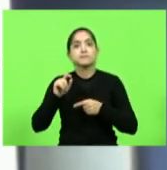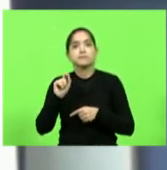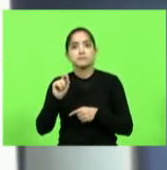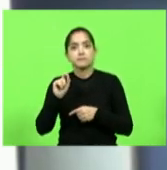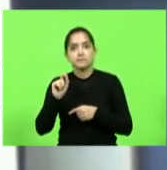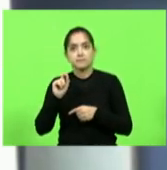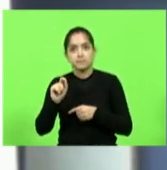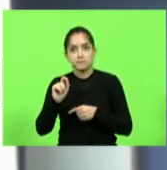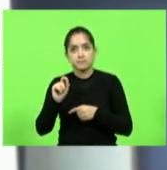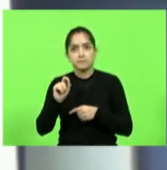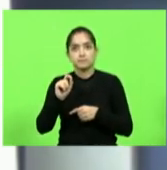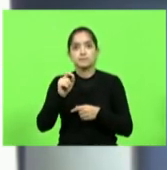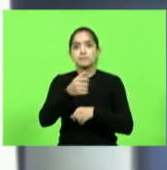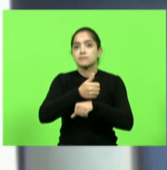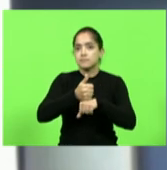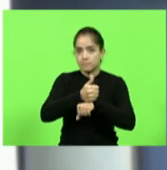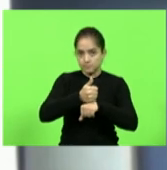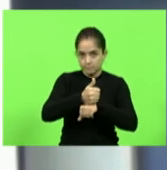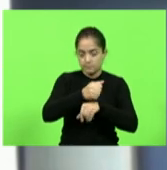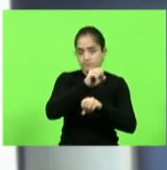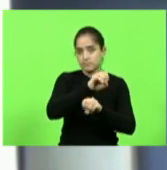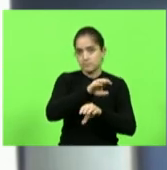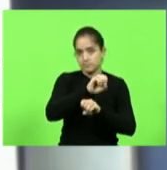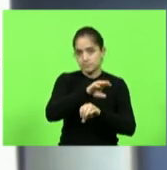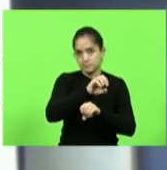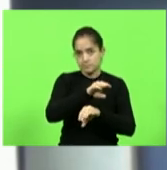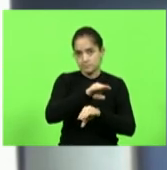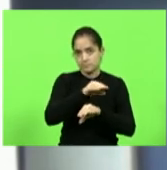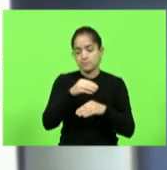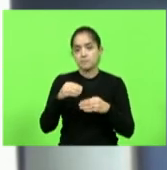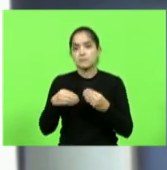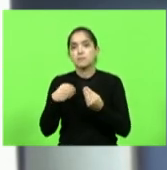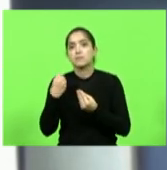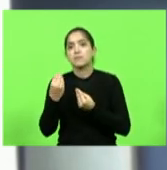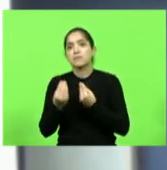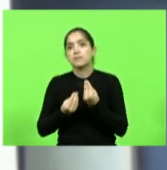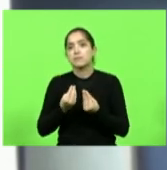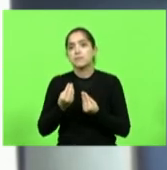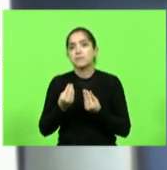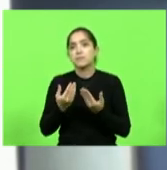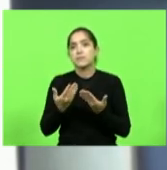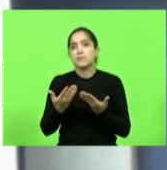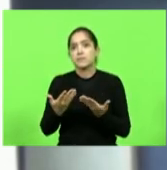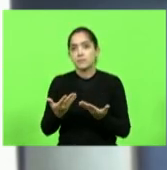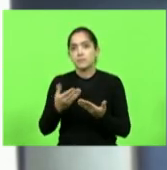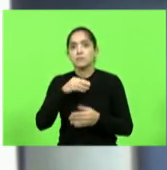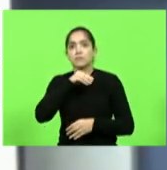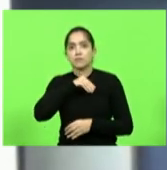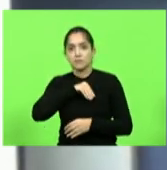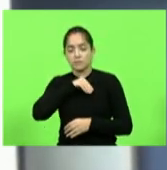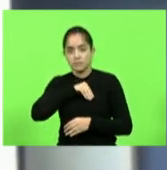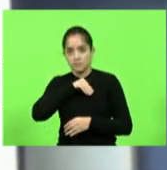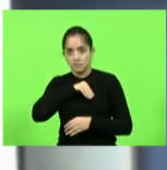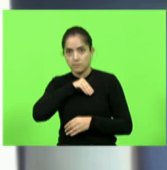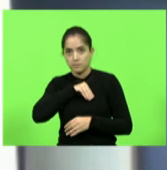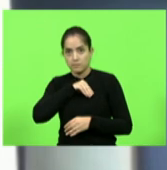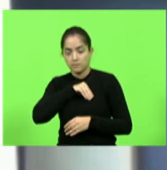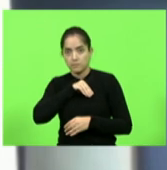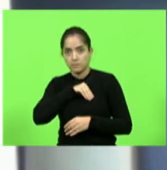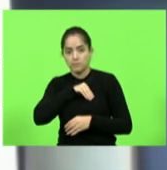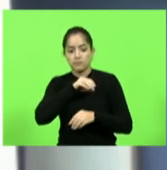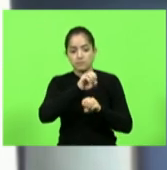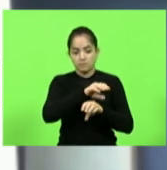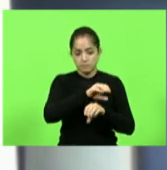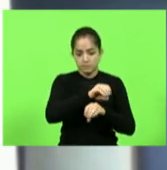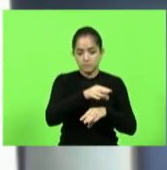questão dos profissionais da educação. Como é a remuneração dos profissionais da